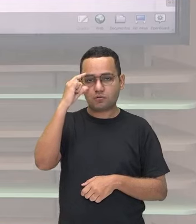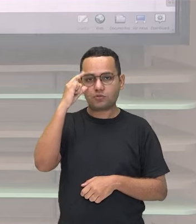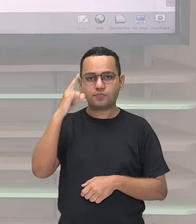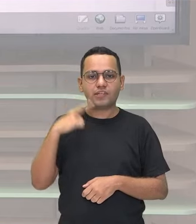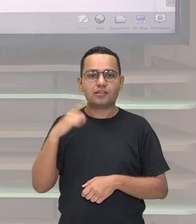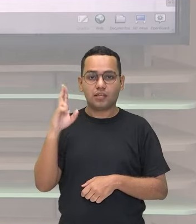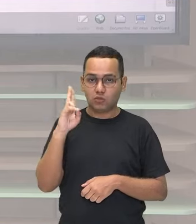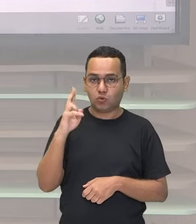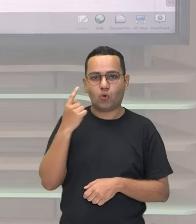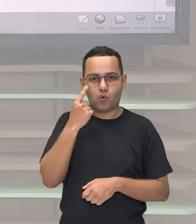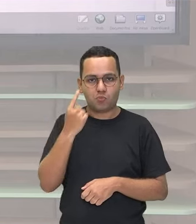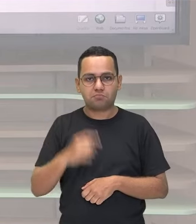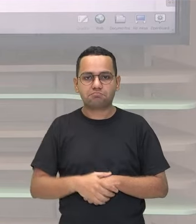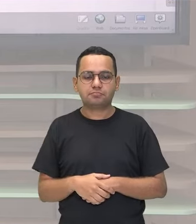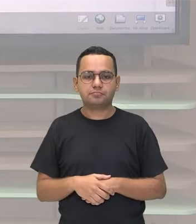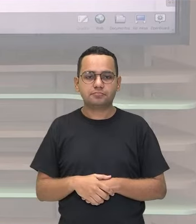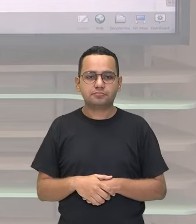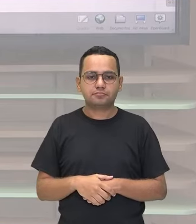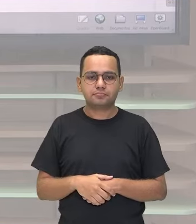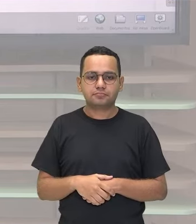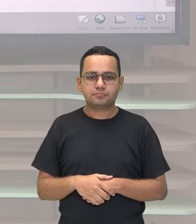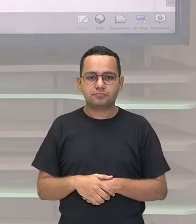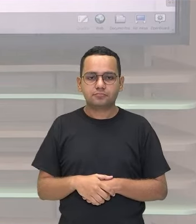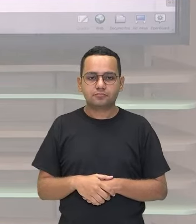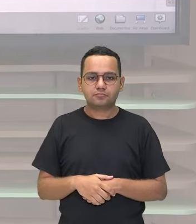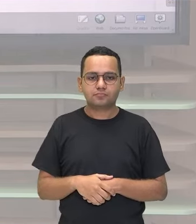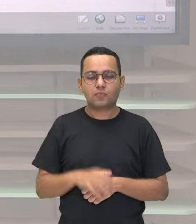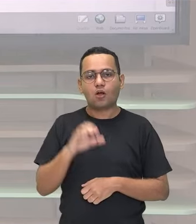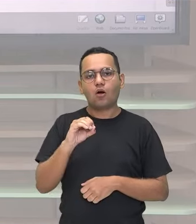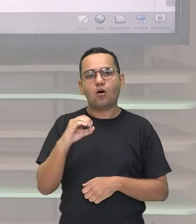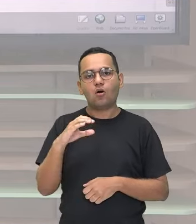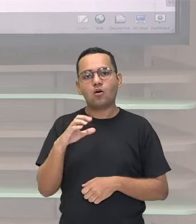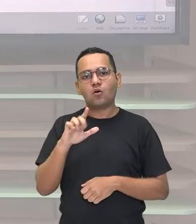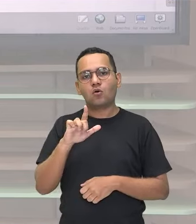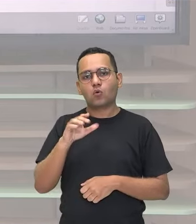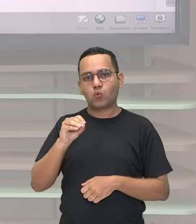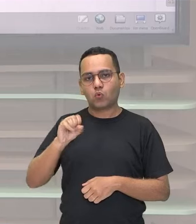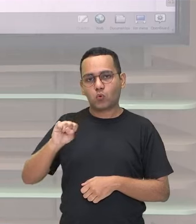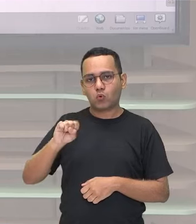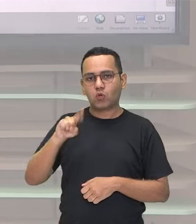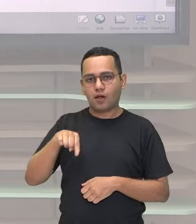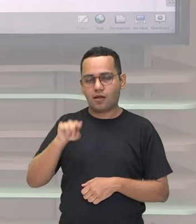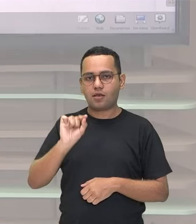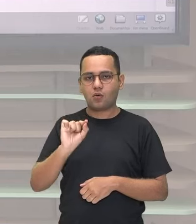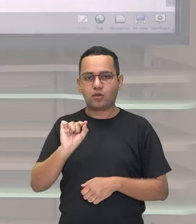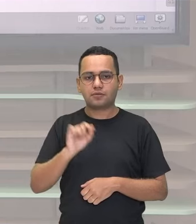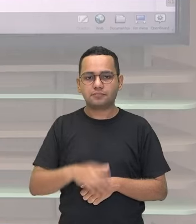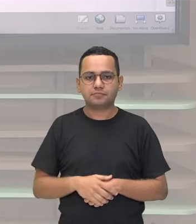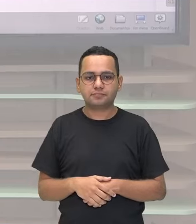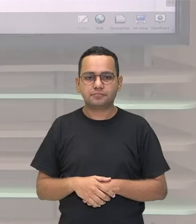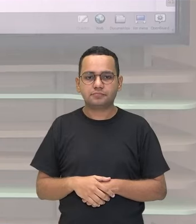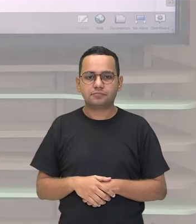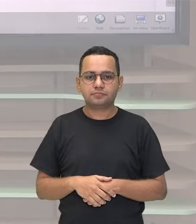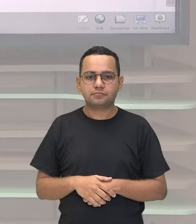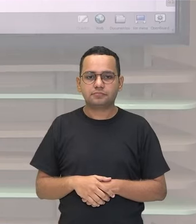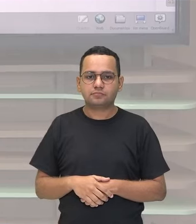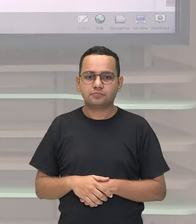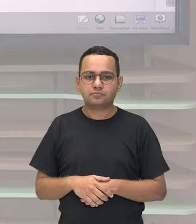estou utilizando aqui. A palavra óculos também é uma palavra que vai estar aí